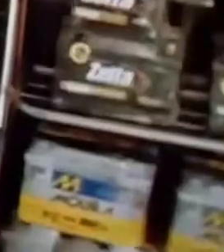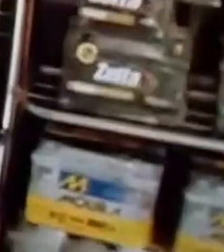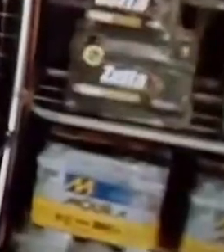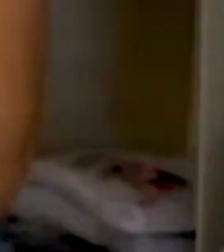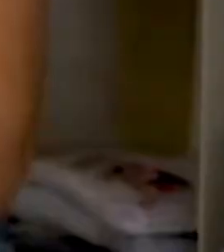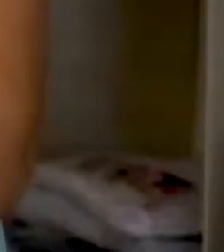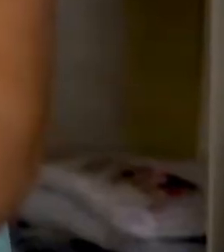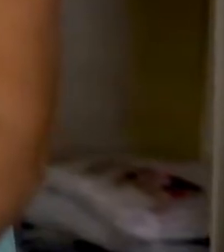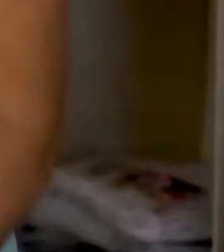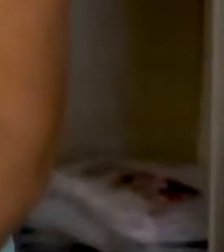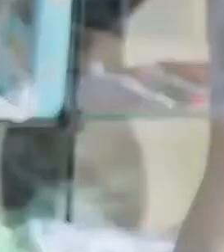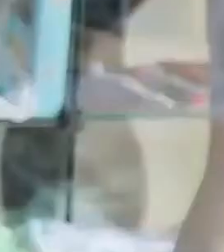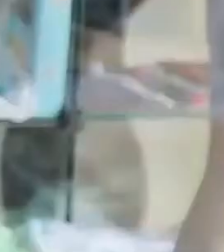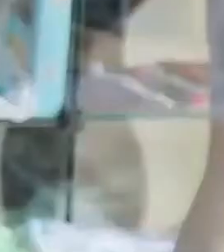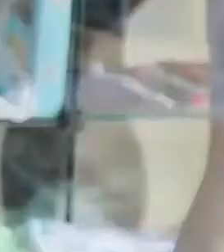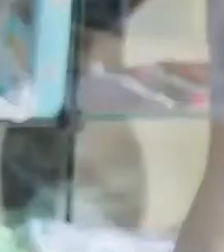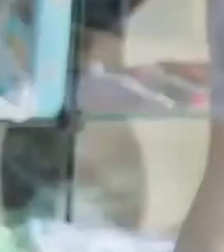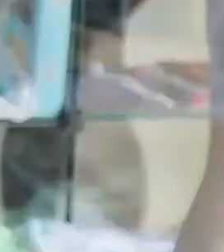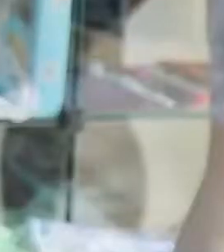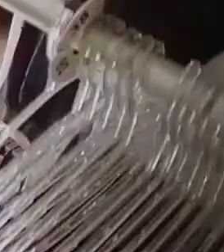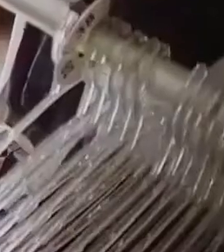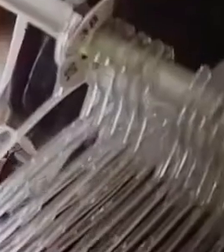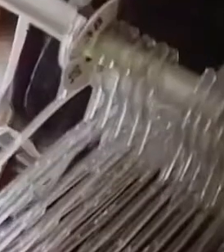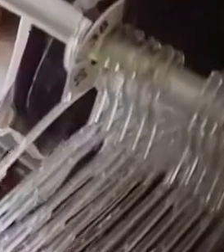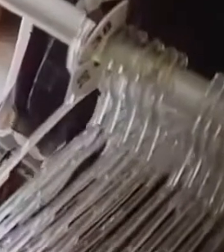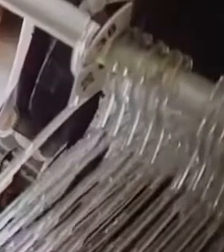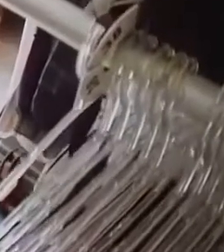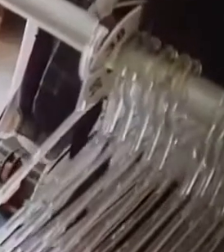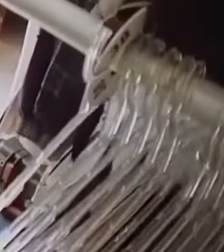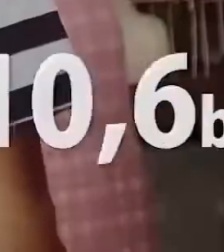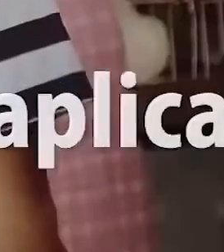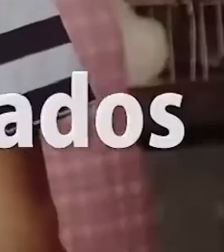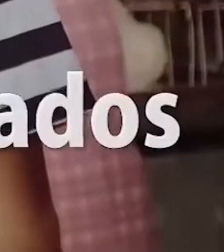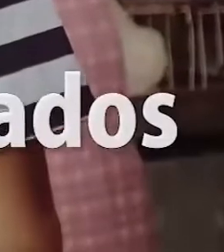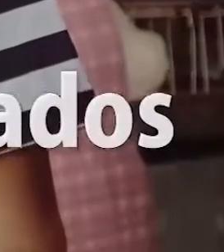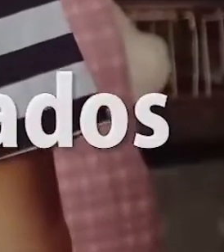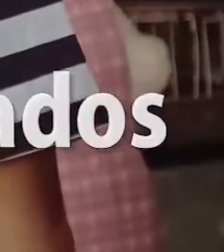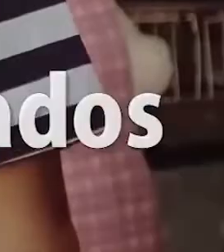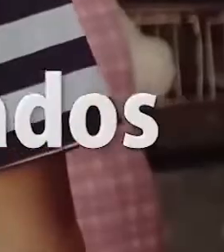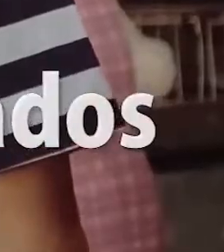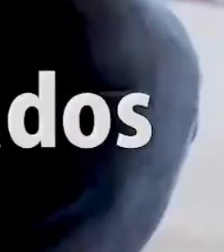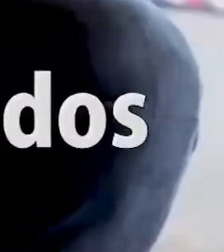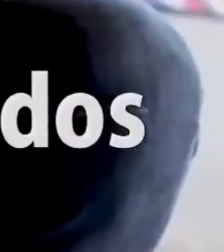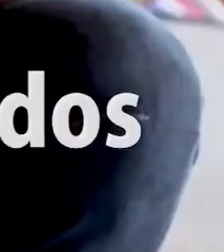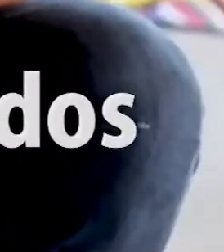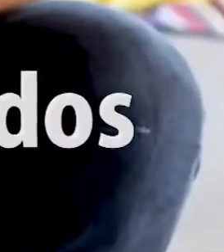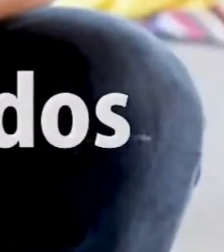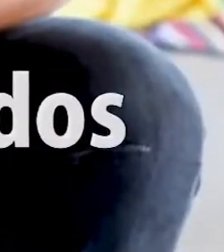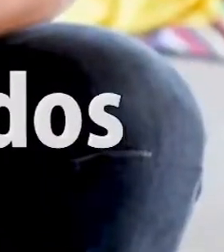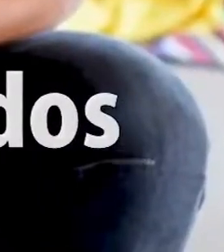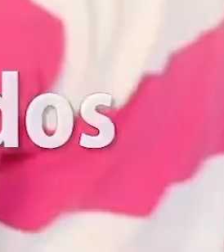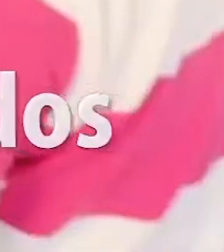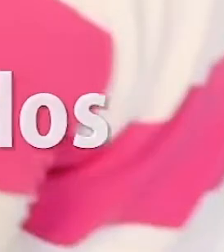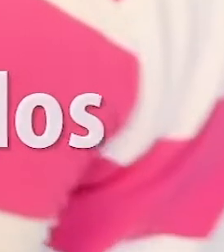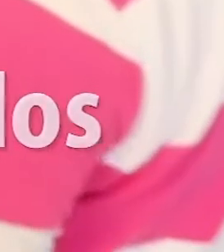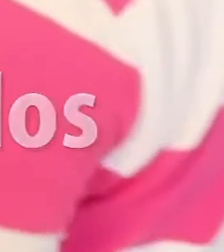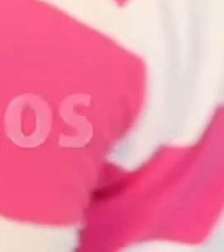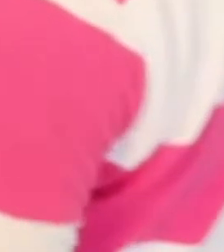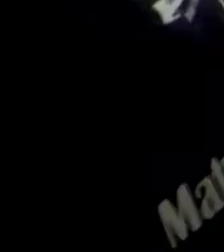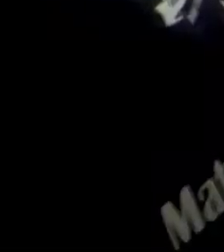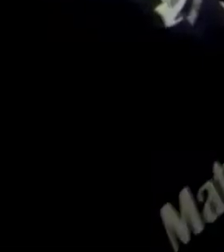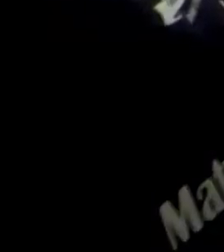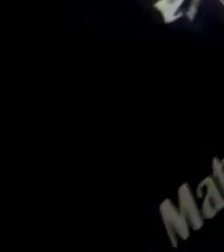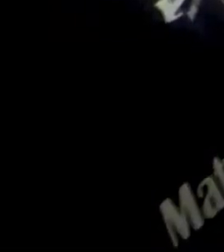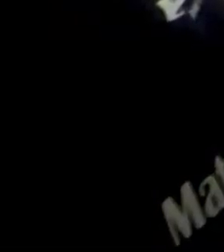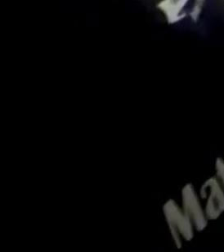a história desse povo que do nada se fez microempreendedor? É o apoio do Cred Amigo. Com ele,